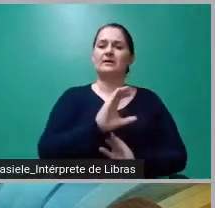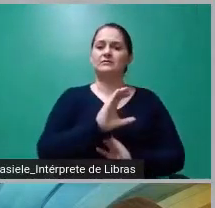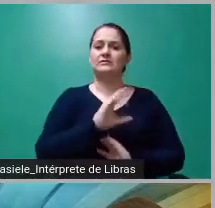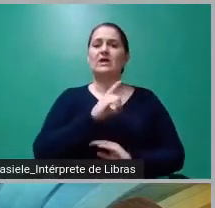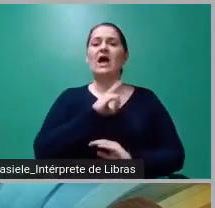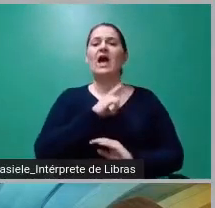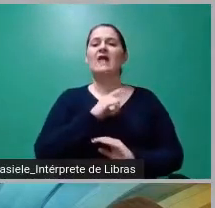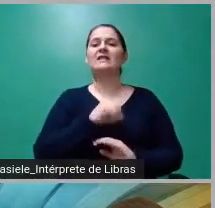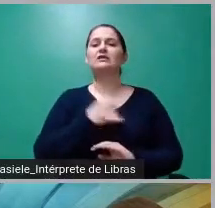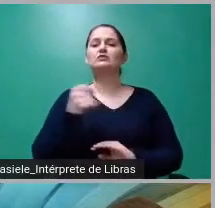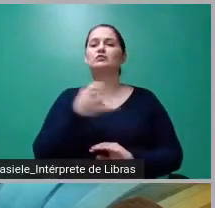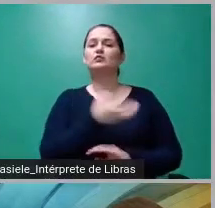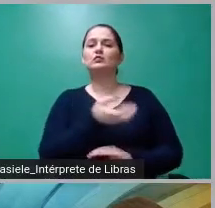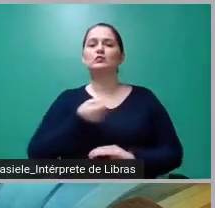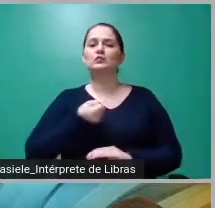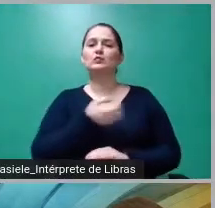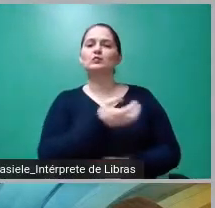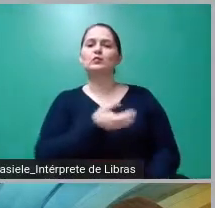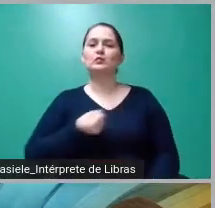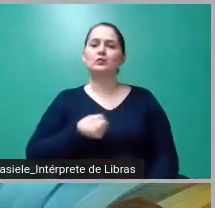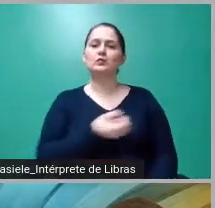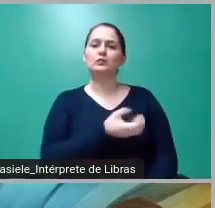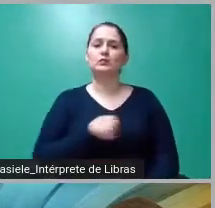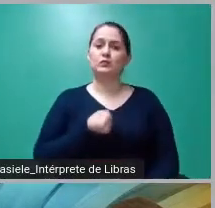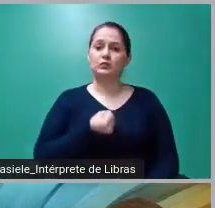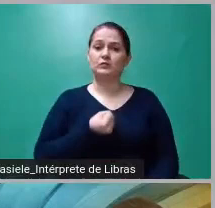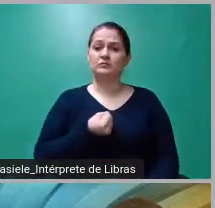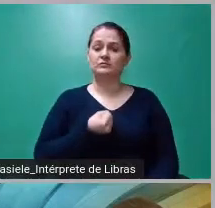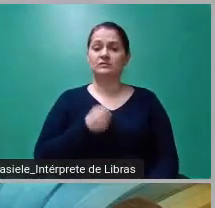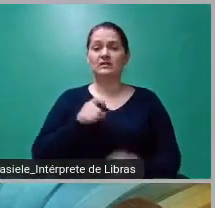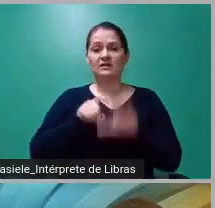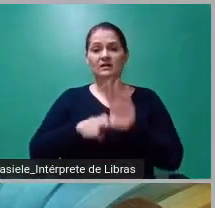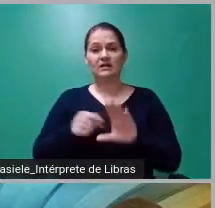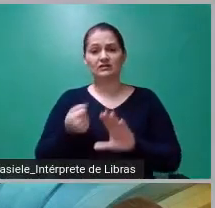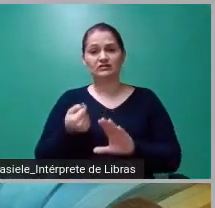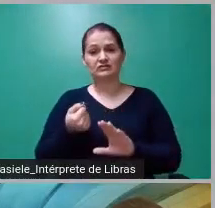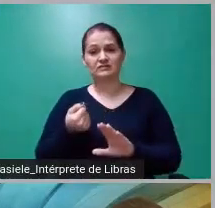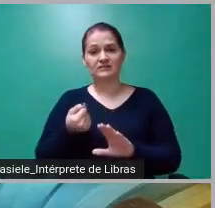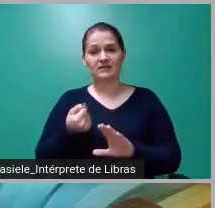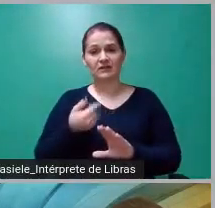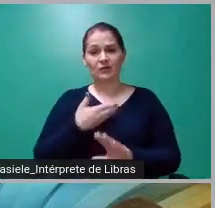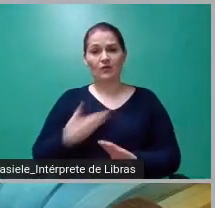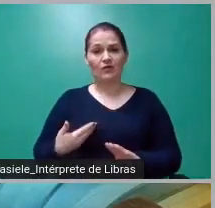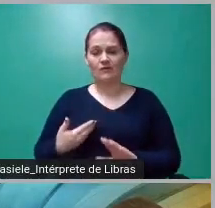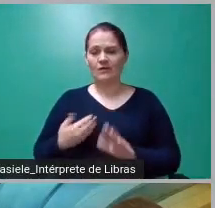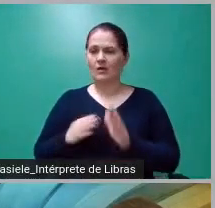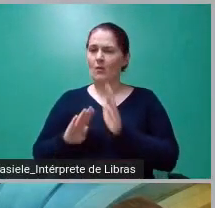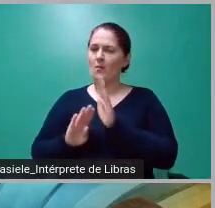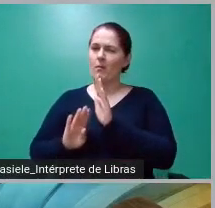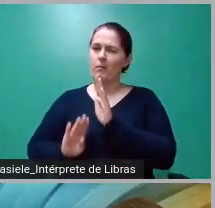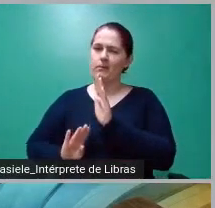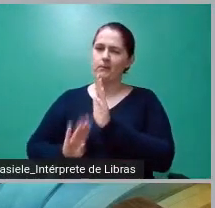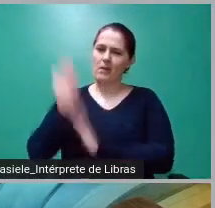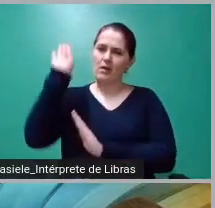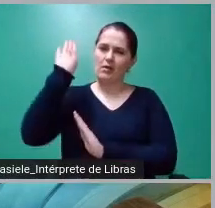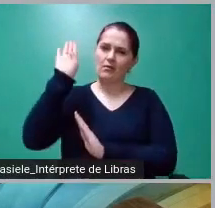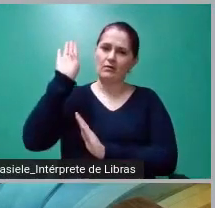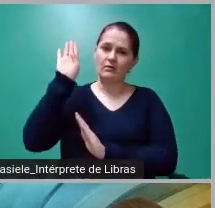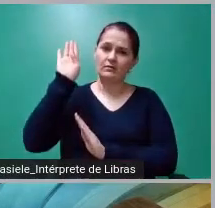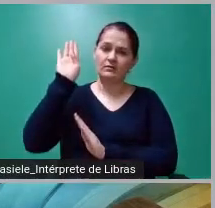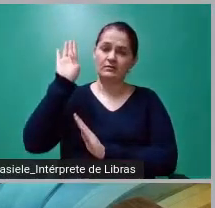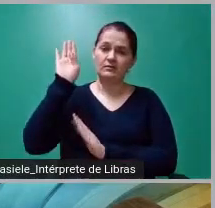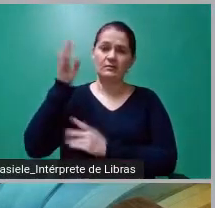diária. A dívida explodiu e a pauta do capital está correndo de vento em